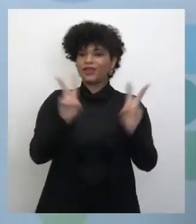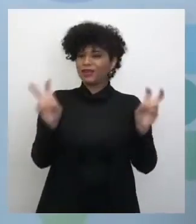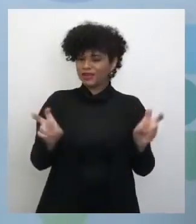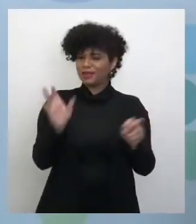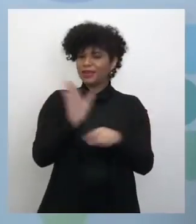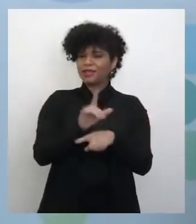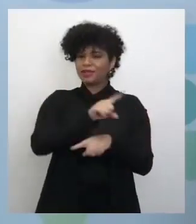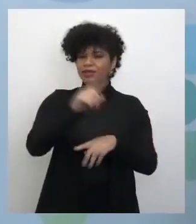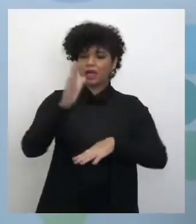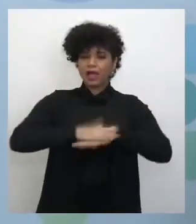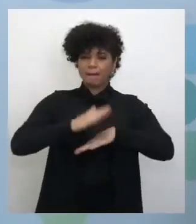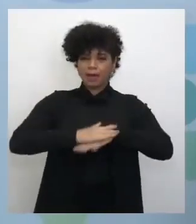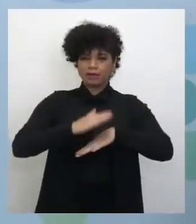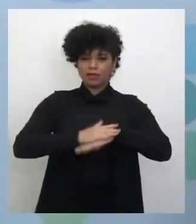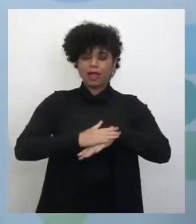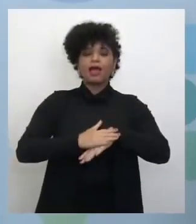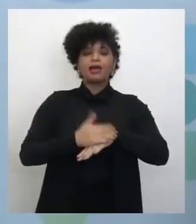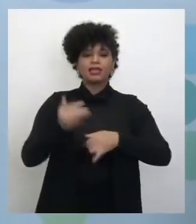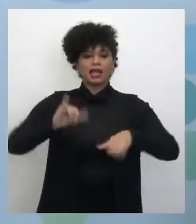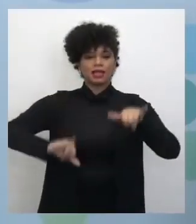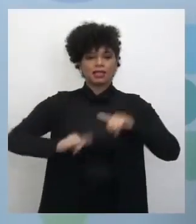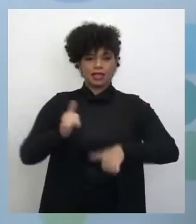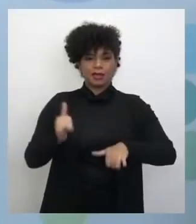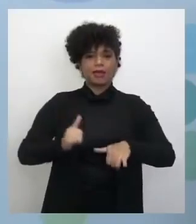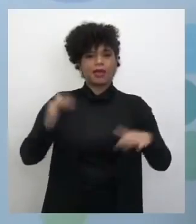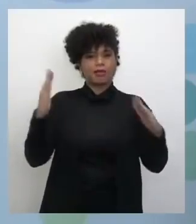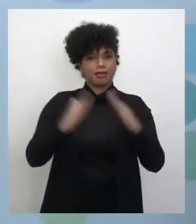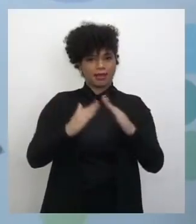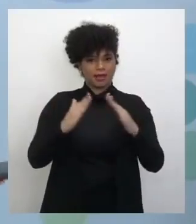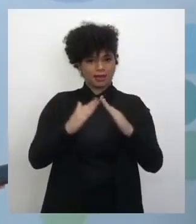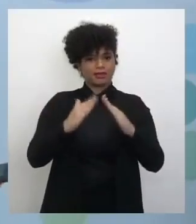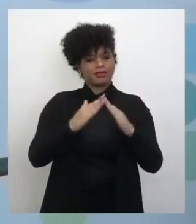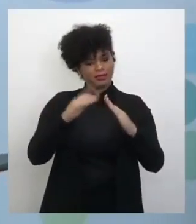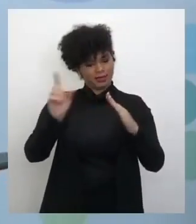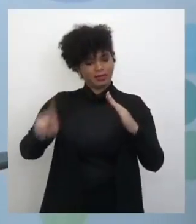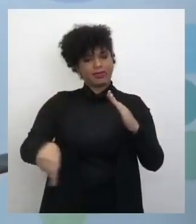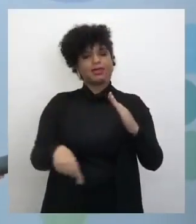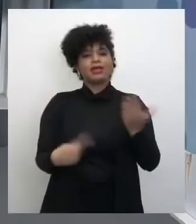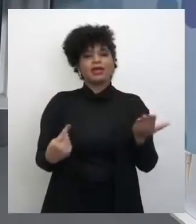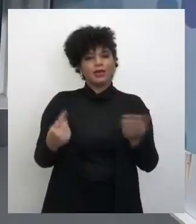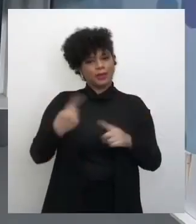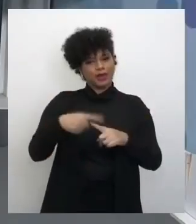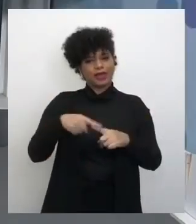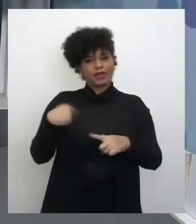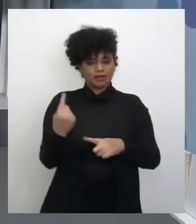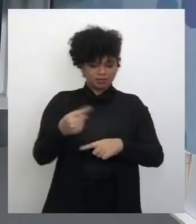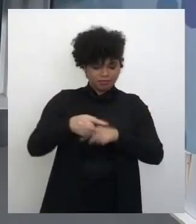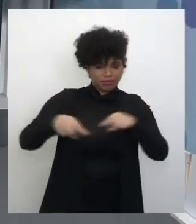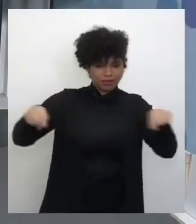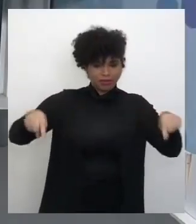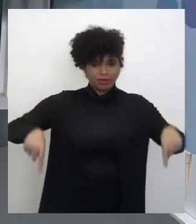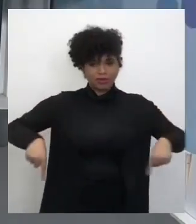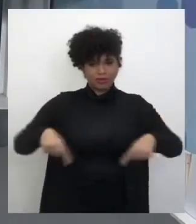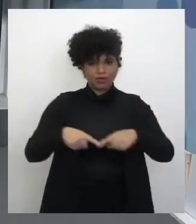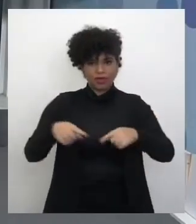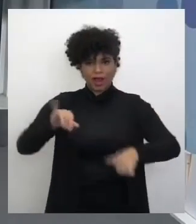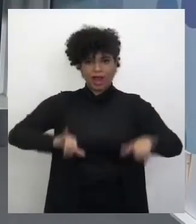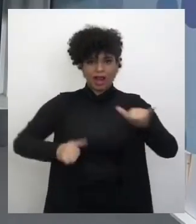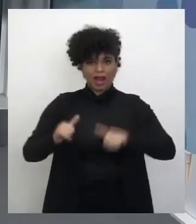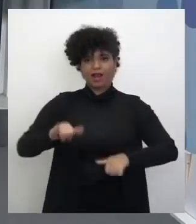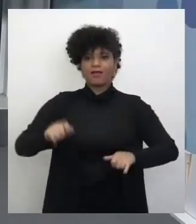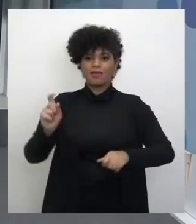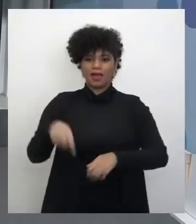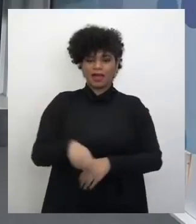ajudar você a praticar química segura, né? Porque a casa, na verdade, dos É um nossos estudantes, é um laboratório grande químico. laboratório de química, né, Jorge?